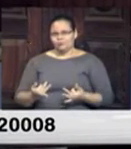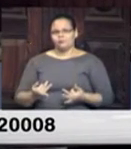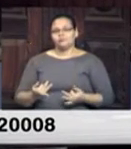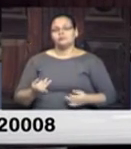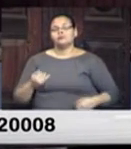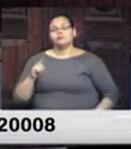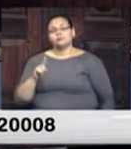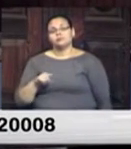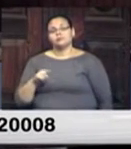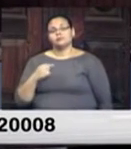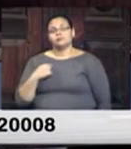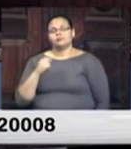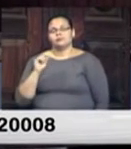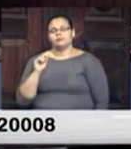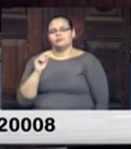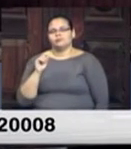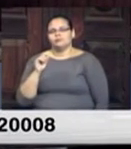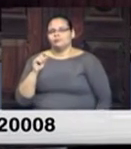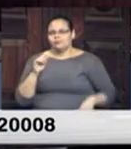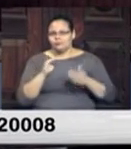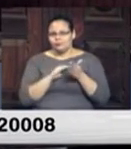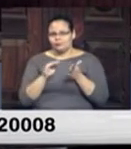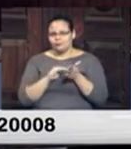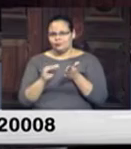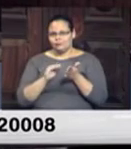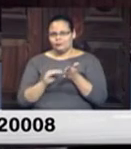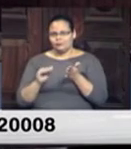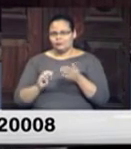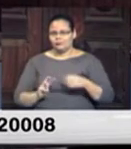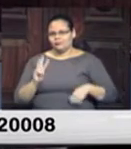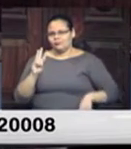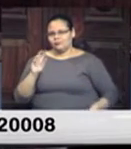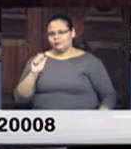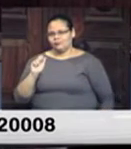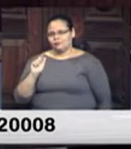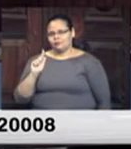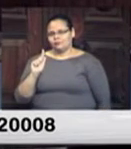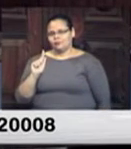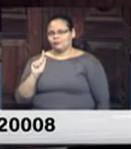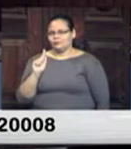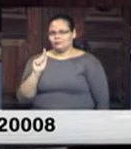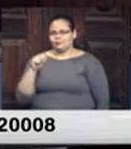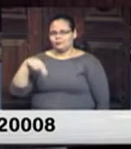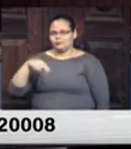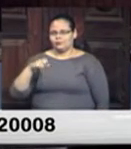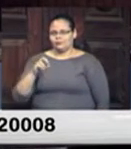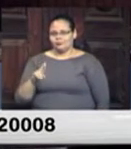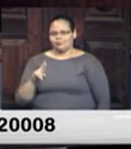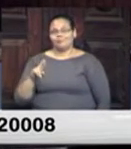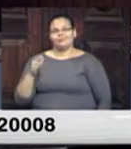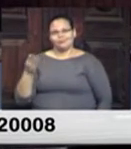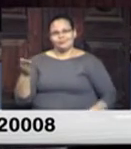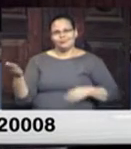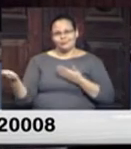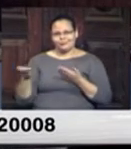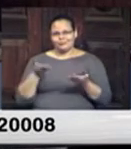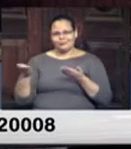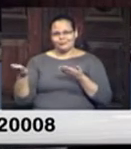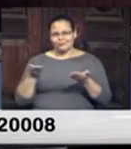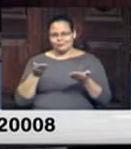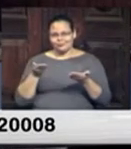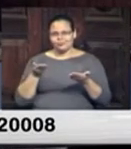audiência para a qual o secretário Wagner Victer foi convocado, não foi convidado, foi convocado pela